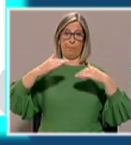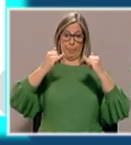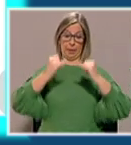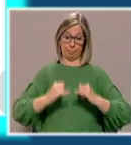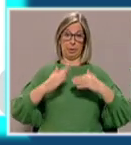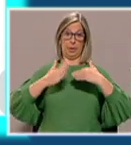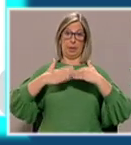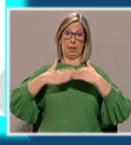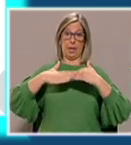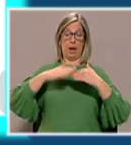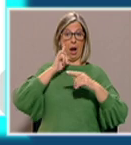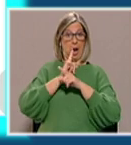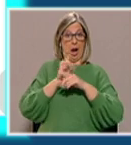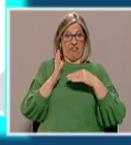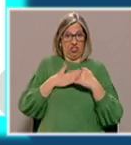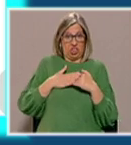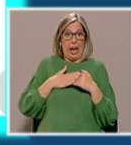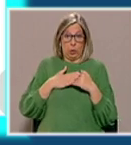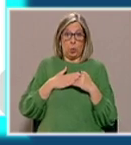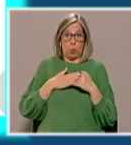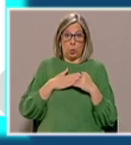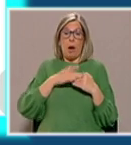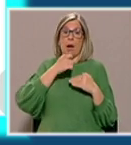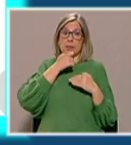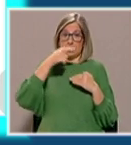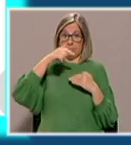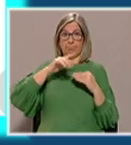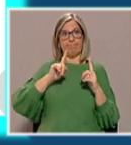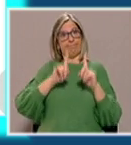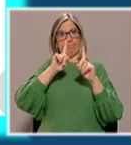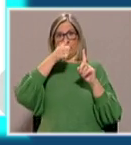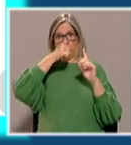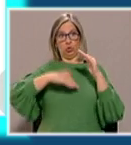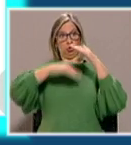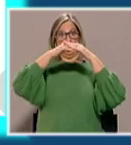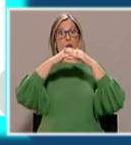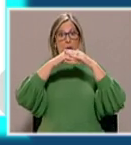vá para as artérias antes dos ventrículos ficarem, por assim dizer,